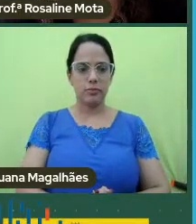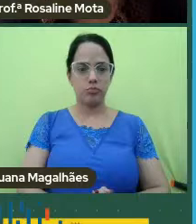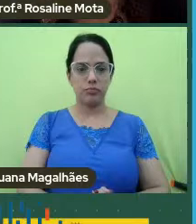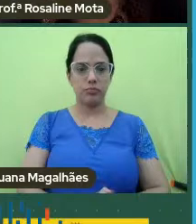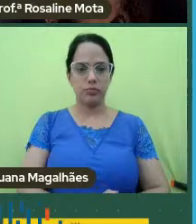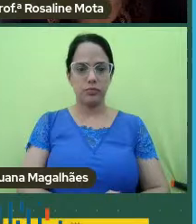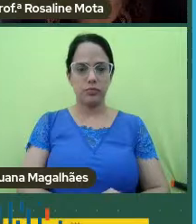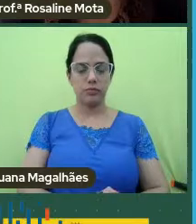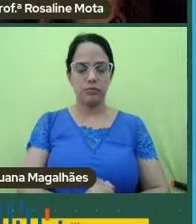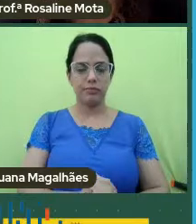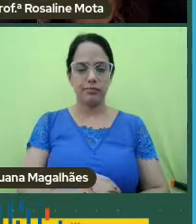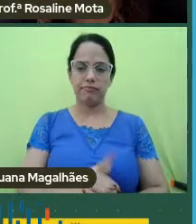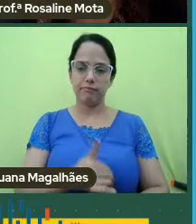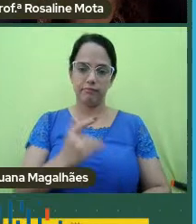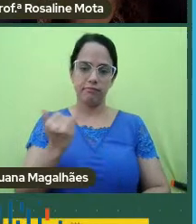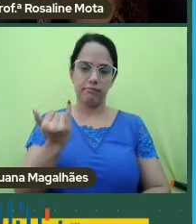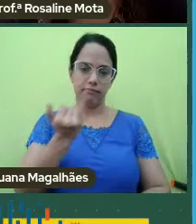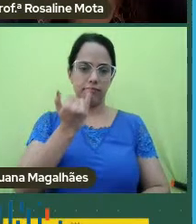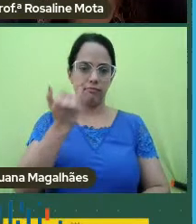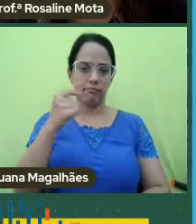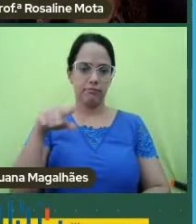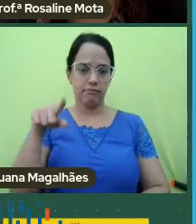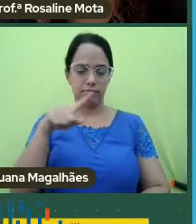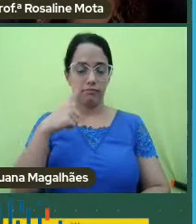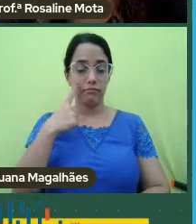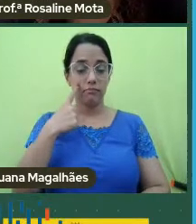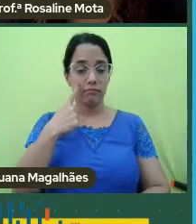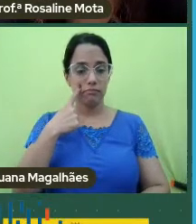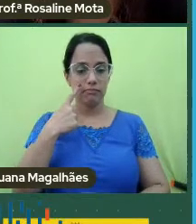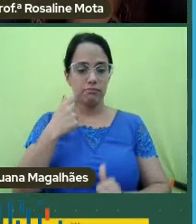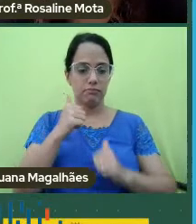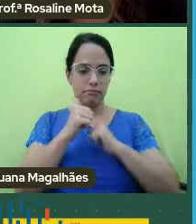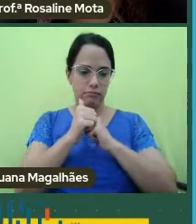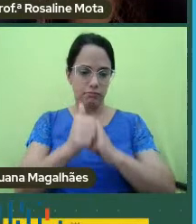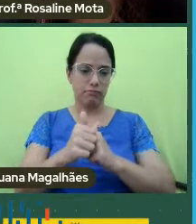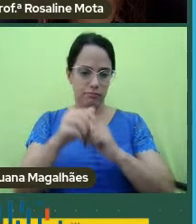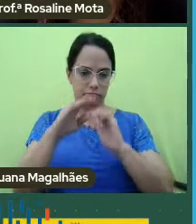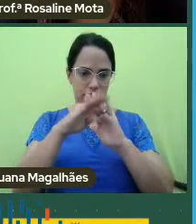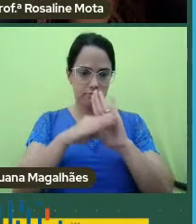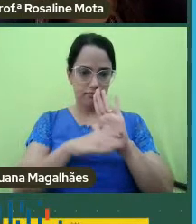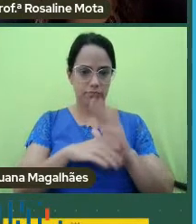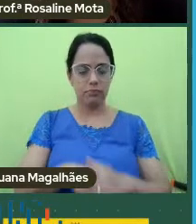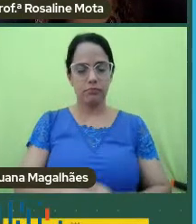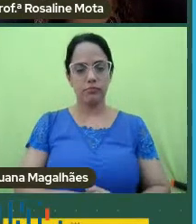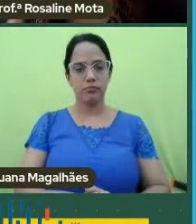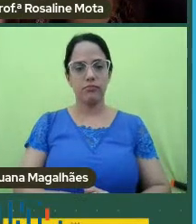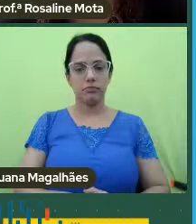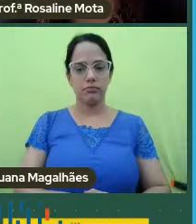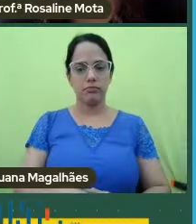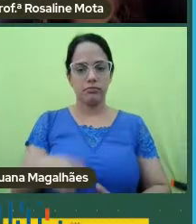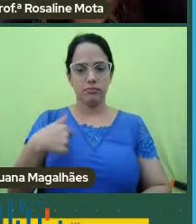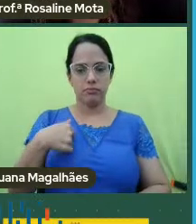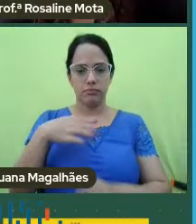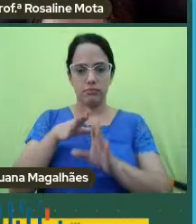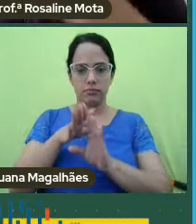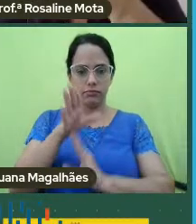E seria importante vocês darem uma olhadinha aí, que seria bacana. E eu recomendo, quando